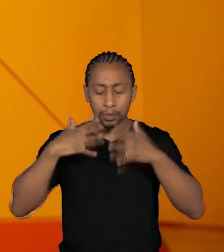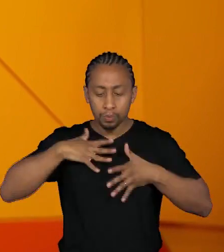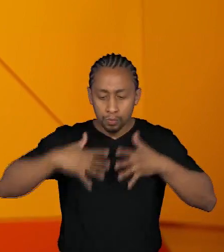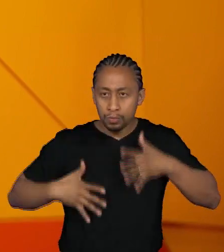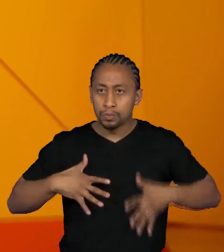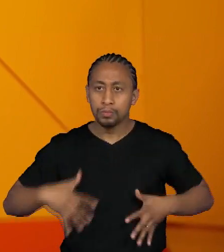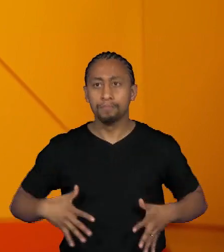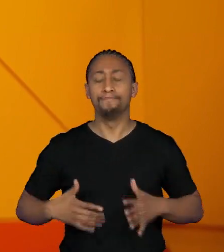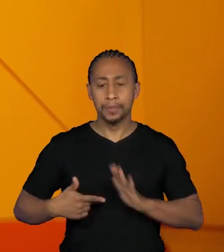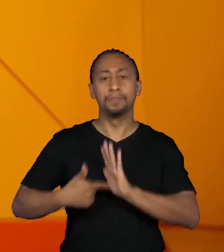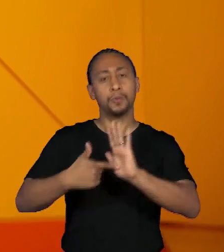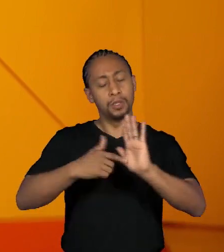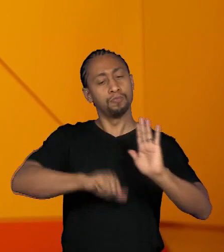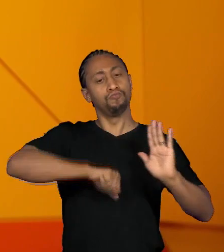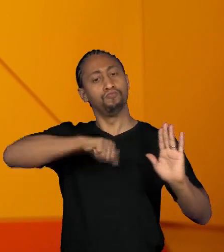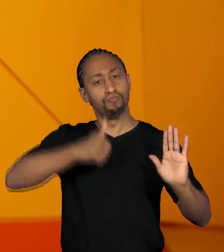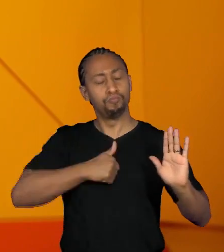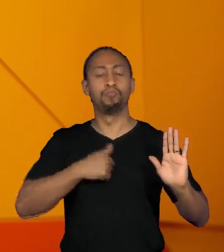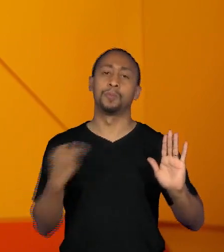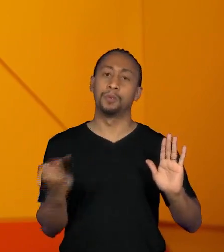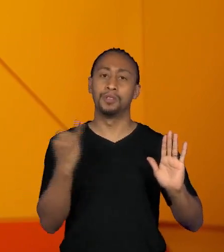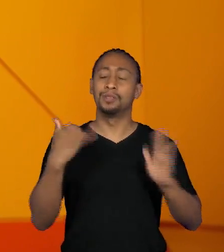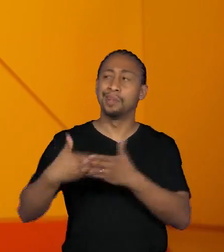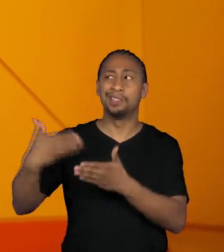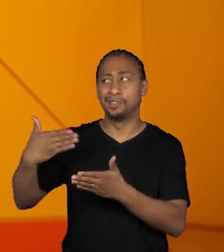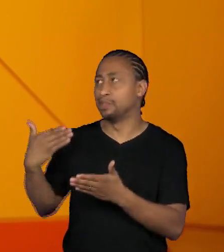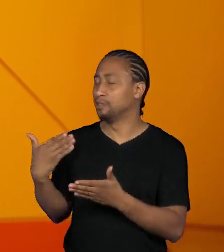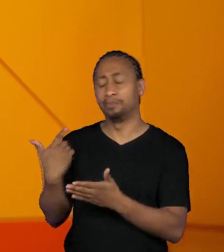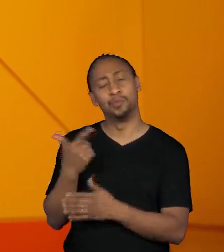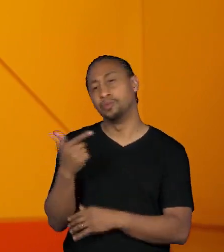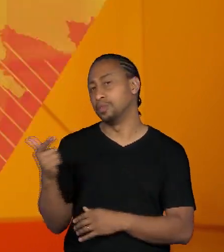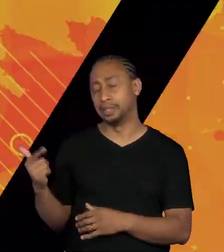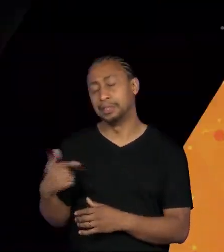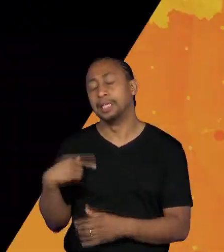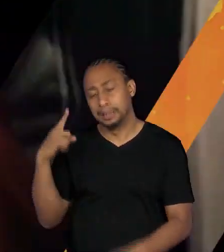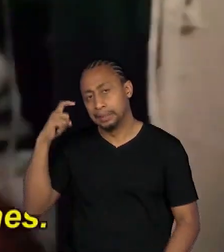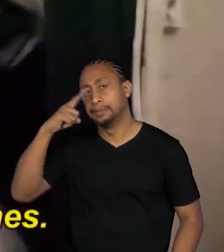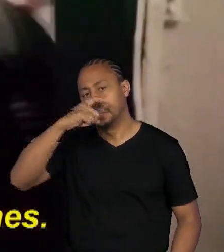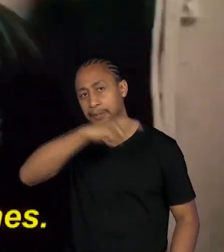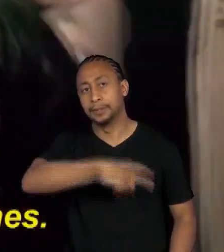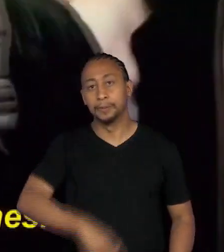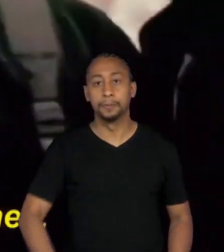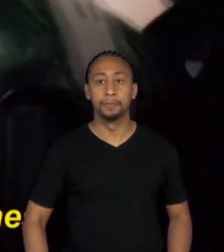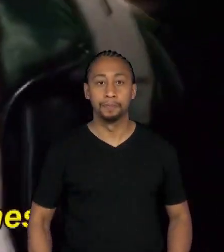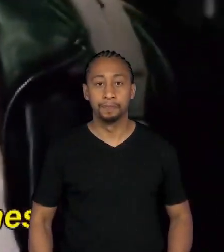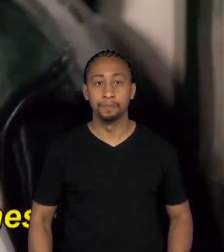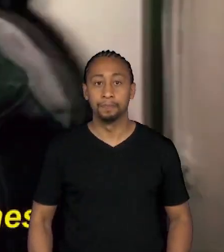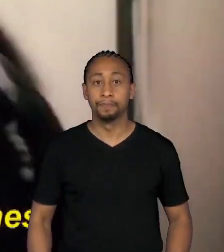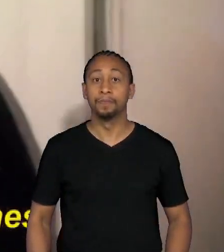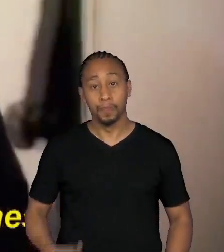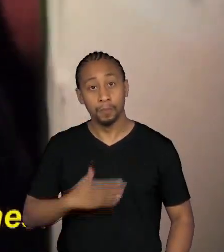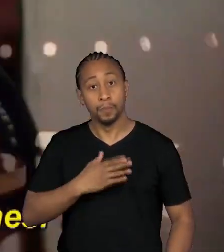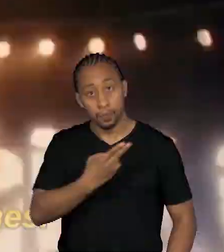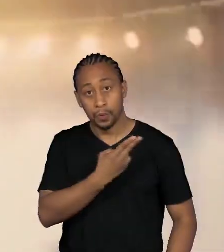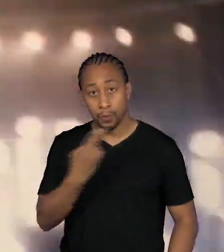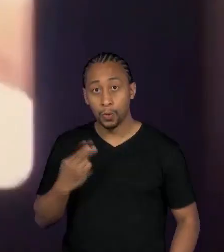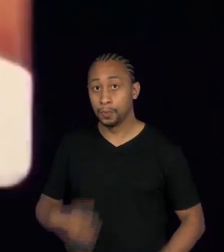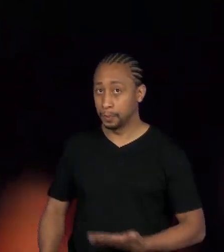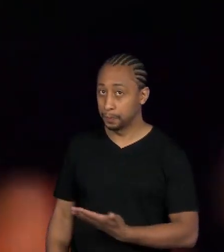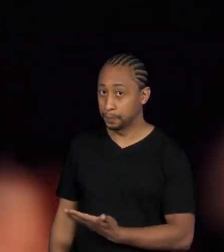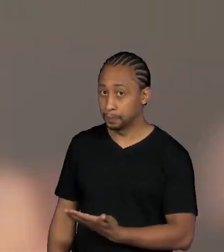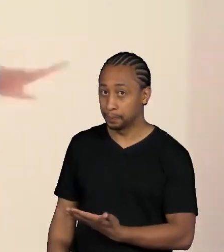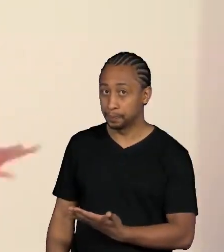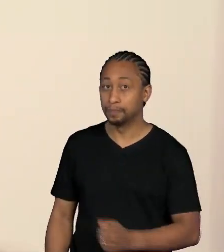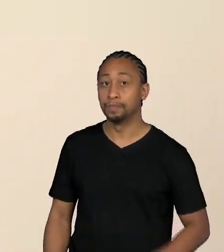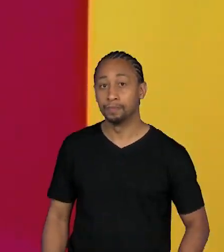nossa autoestima. Mas nem sempre isso foi um processo fácil. My name is Clarice Precious Jones.